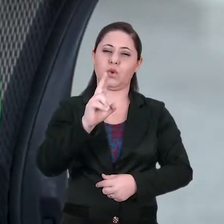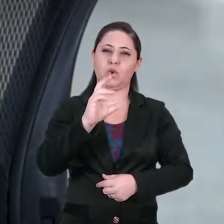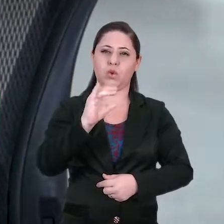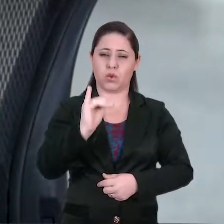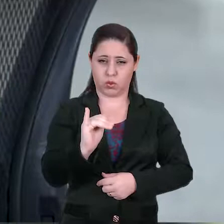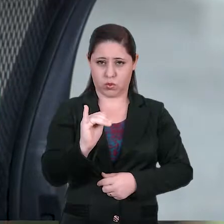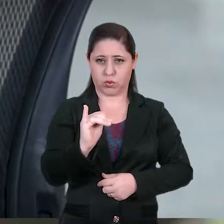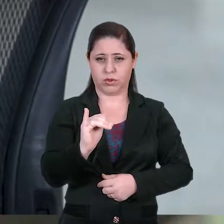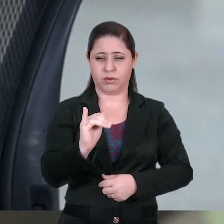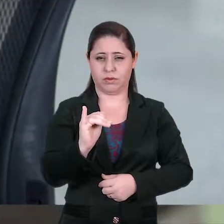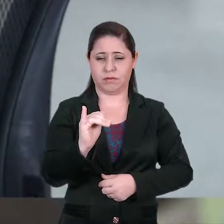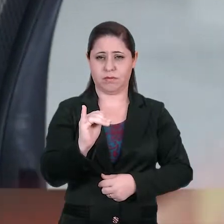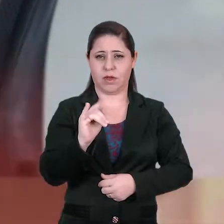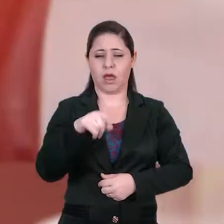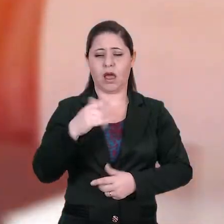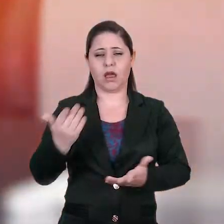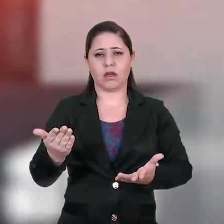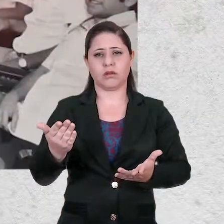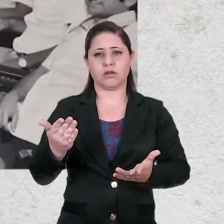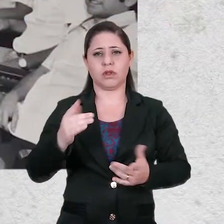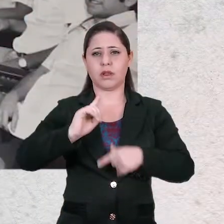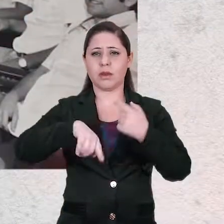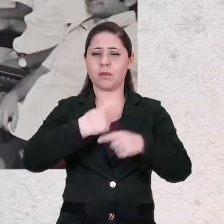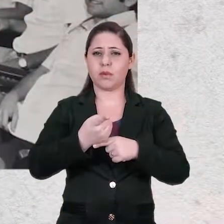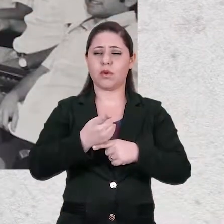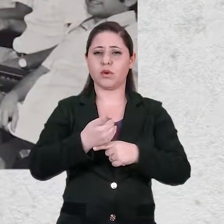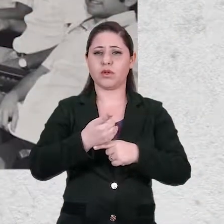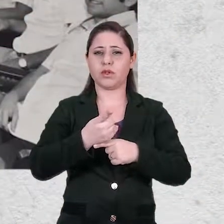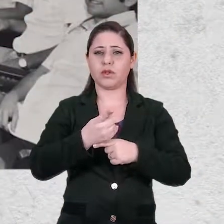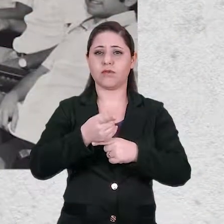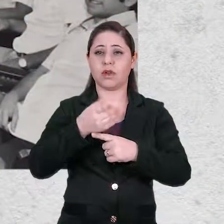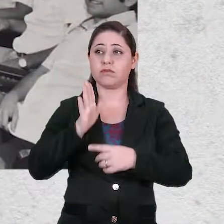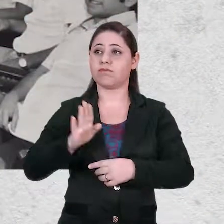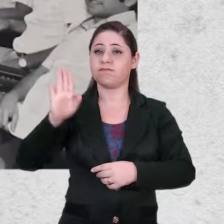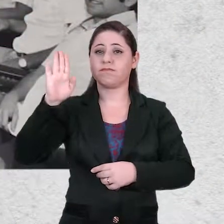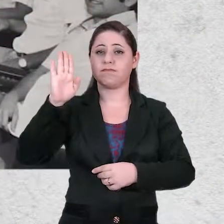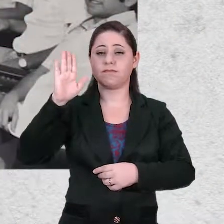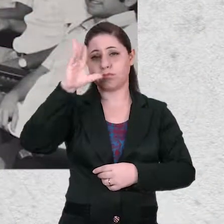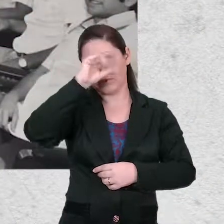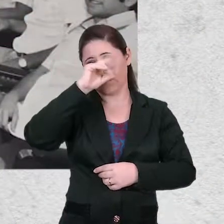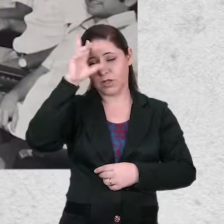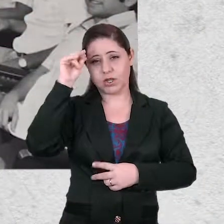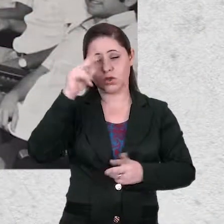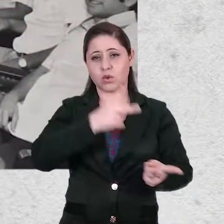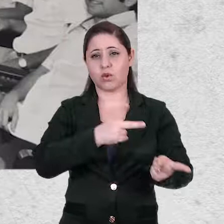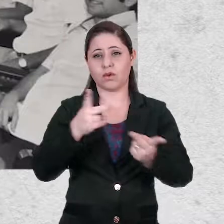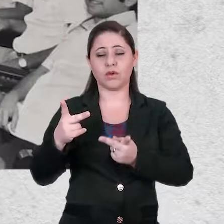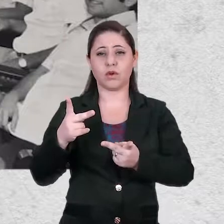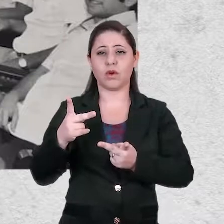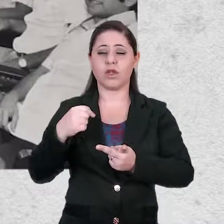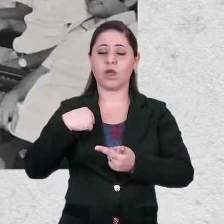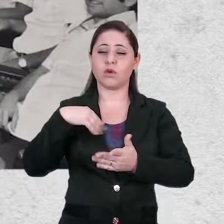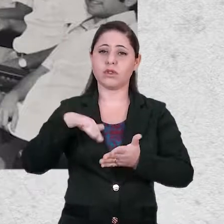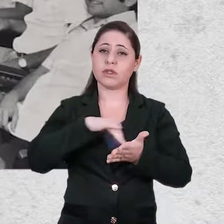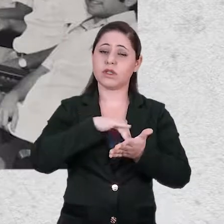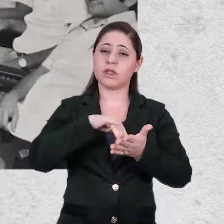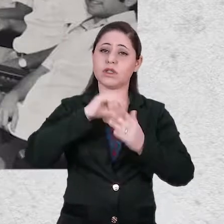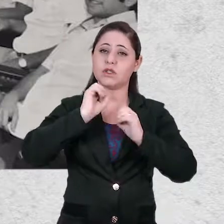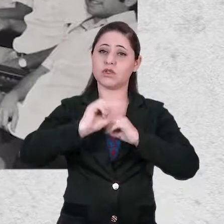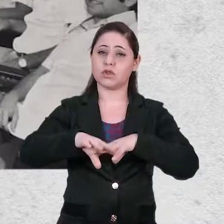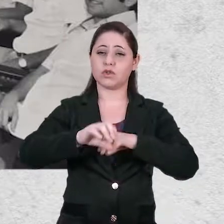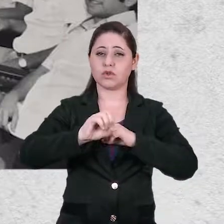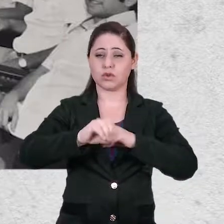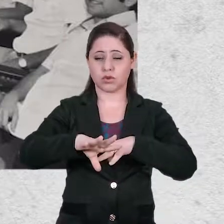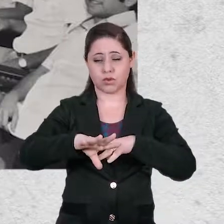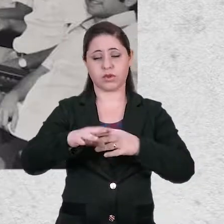União Campo-Grandense de Estudantes, e depois, quando ele foi ser prefeito, me convidou, eu fui para a divisão de ensino da